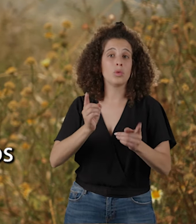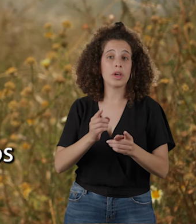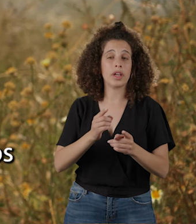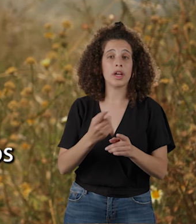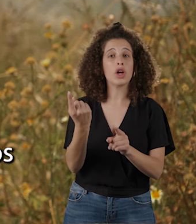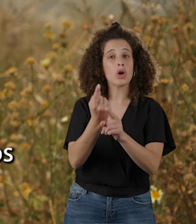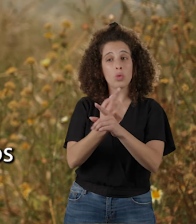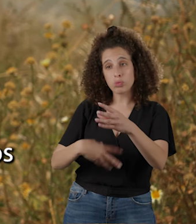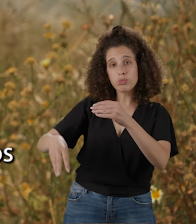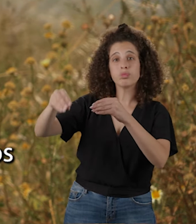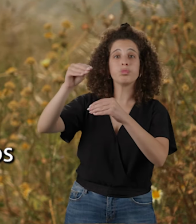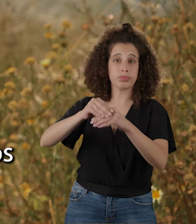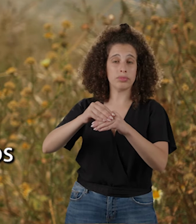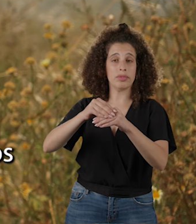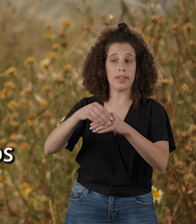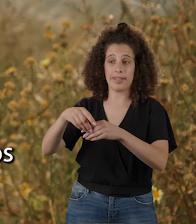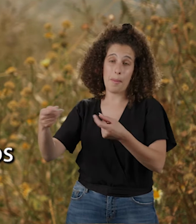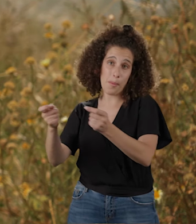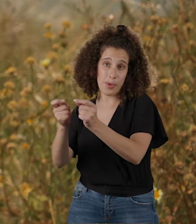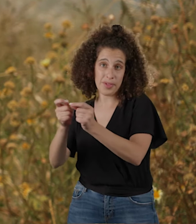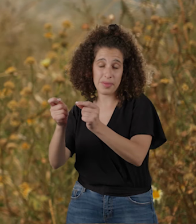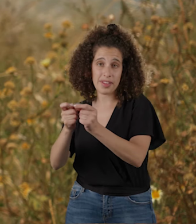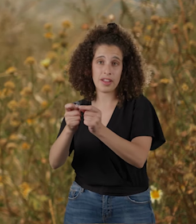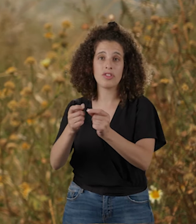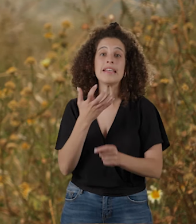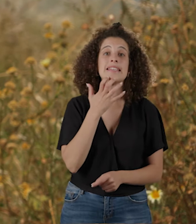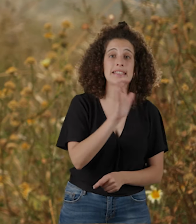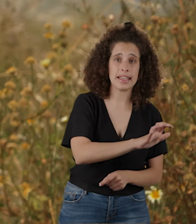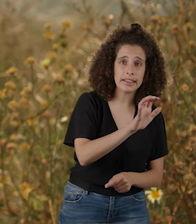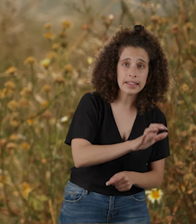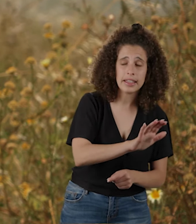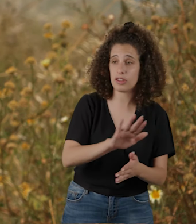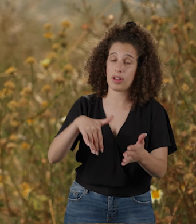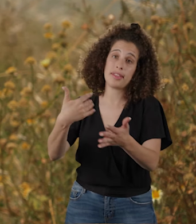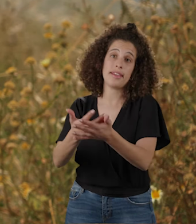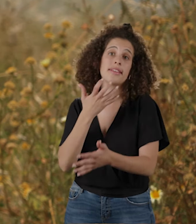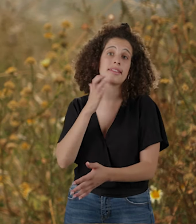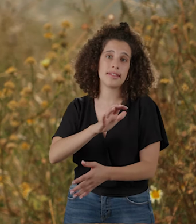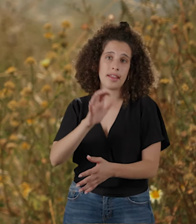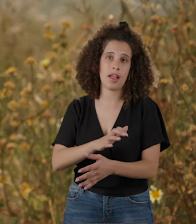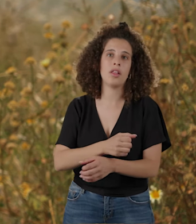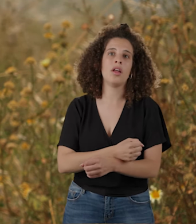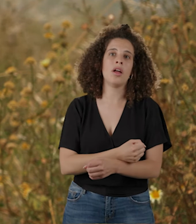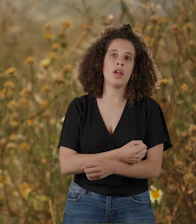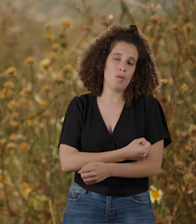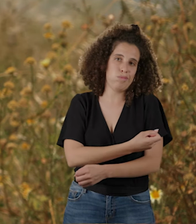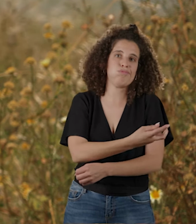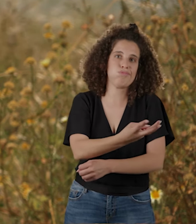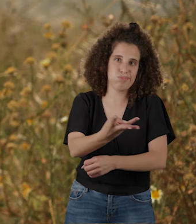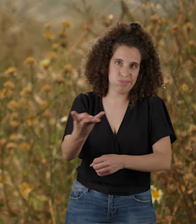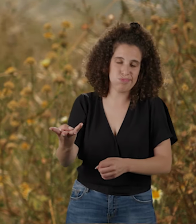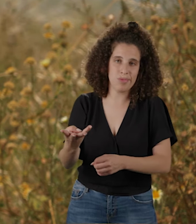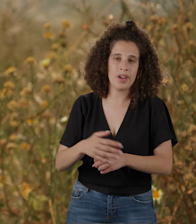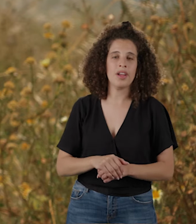recursos complementares nas proximidades, nomeadamente salinas, que fornecessem sal em quantidades